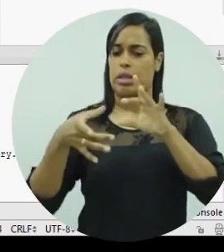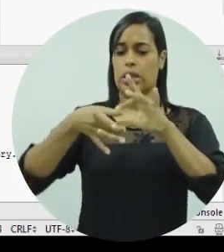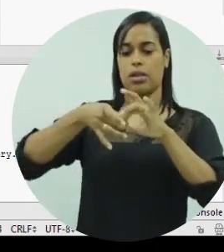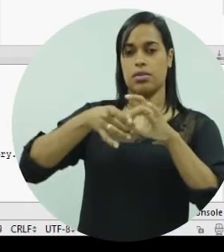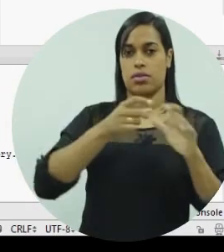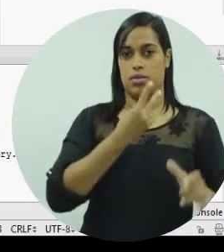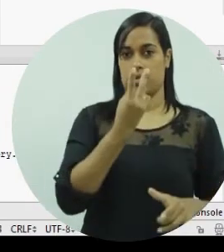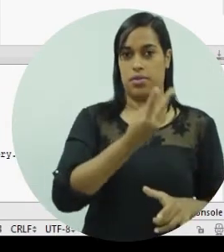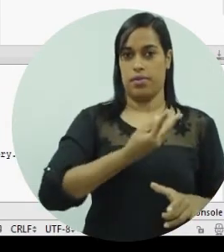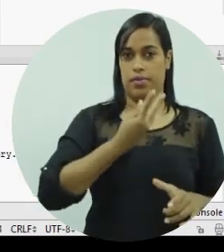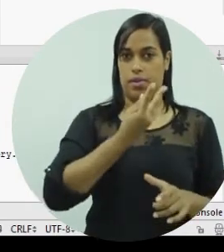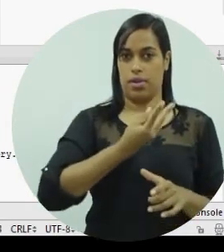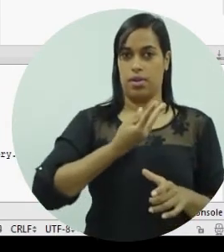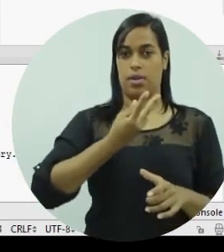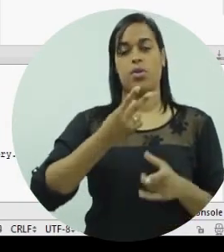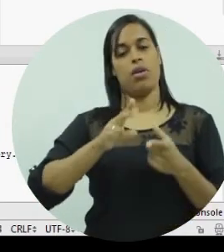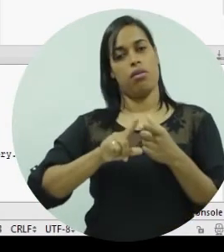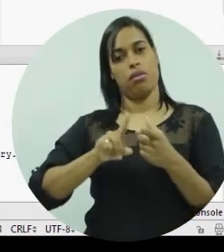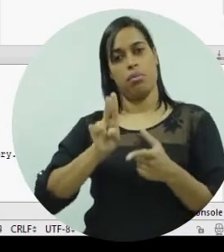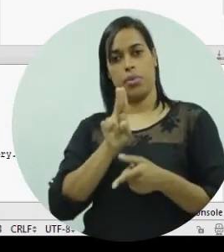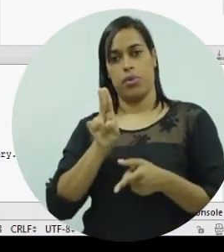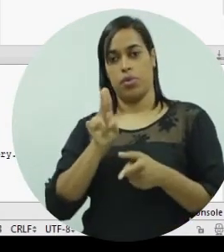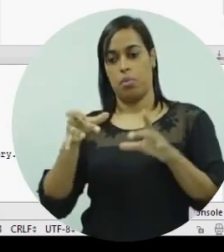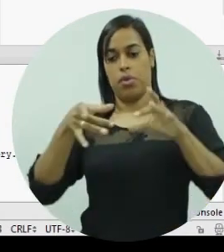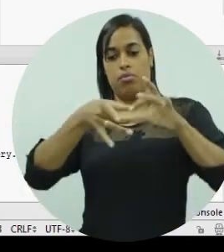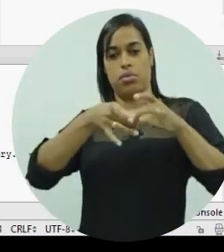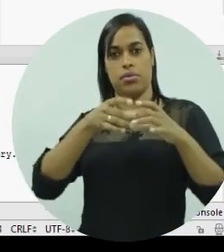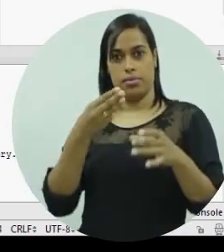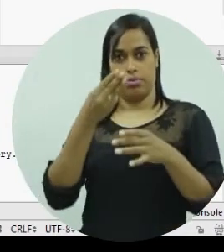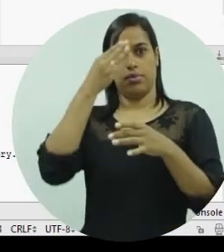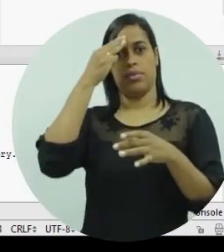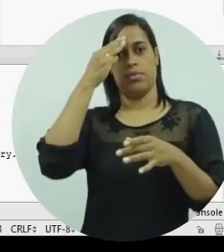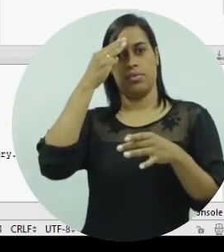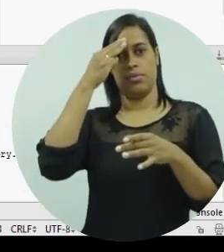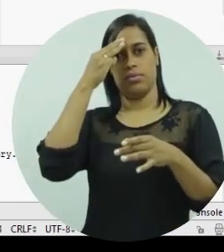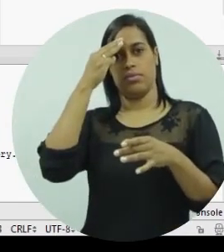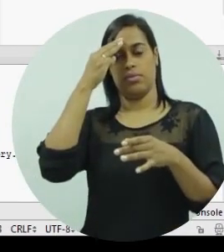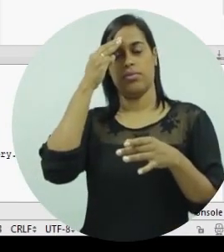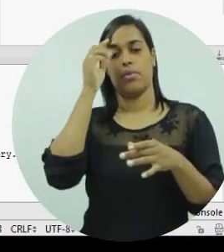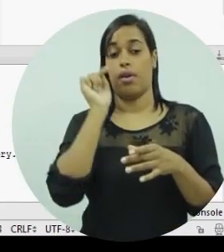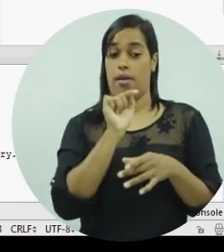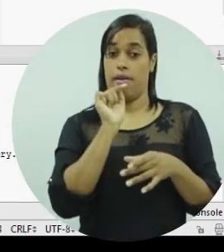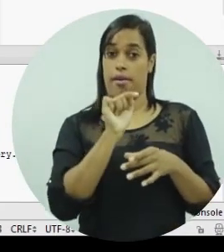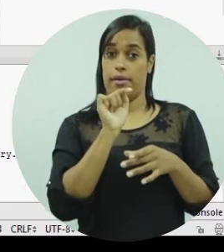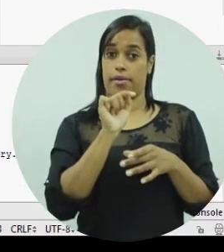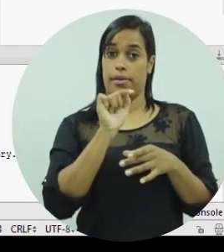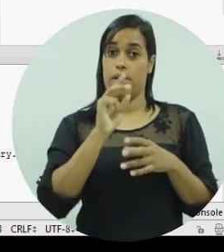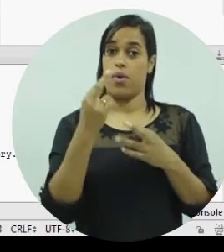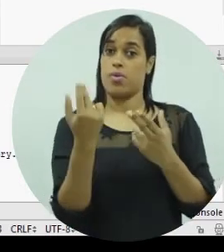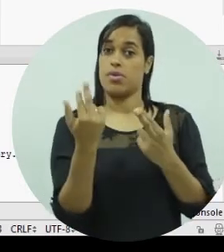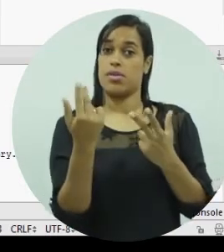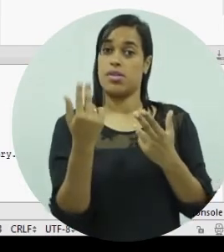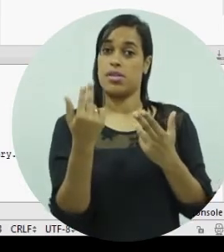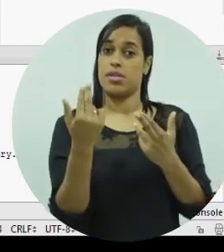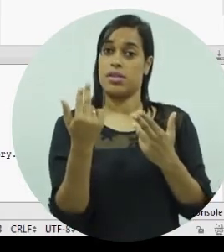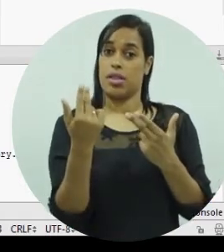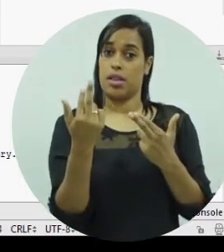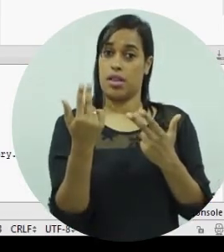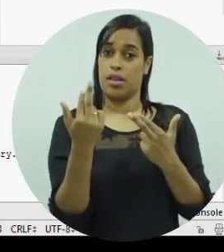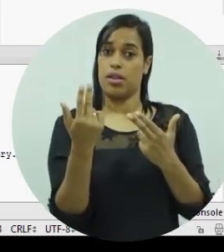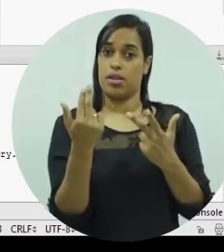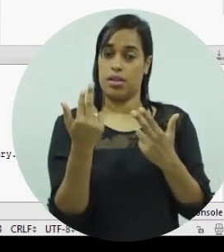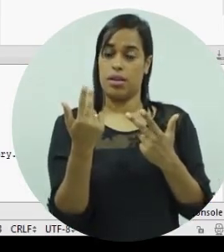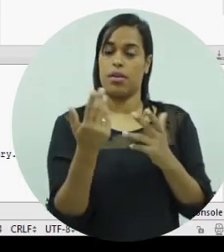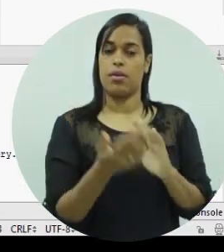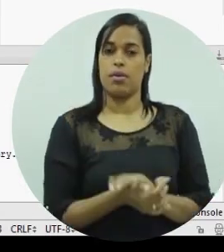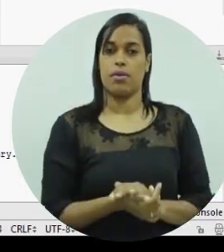na memória e o nome que eu dei. Então, aqui eu vou colocar esse símbolo de igualdade, que é o de atribuição, e vou